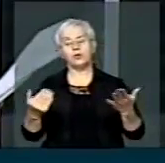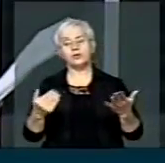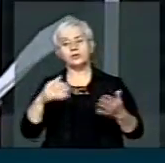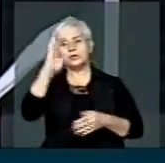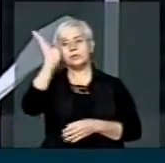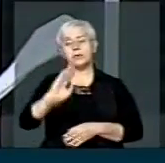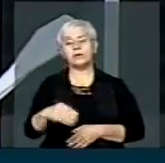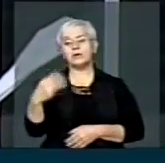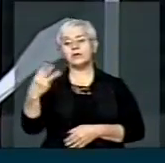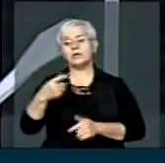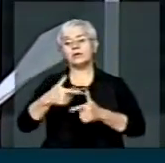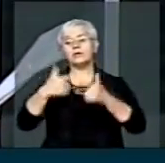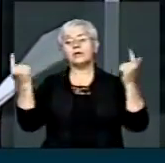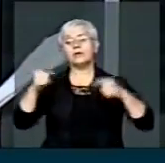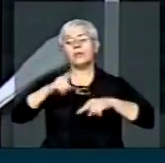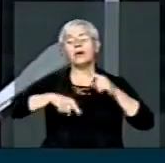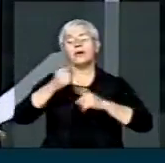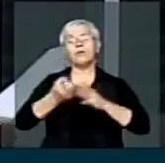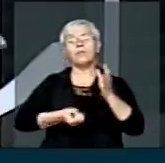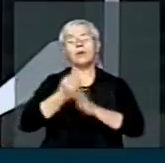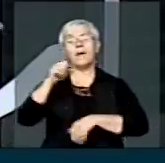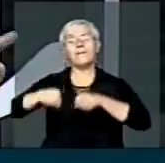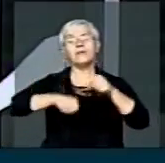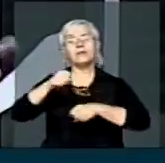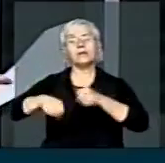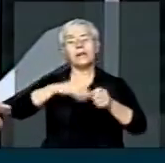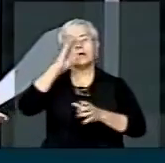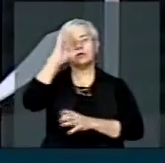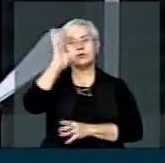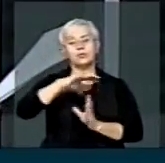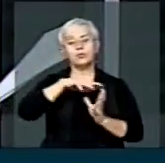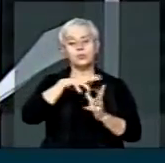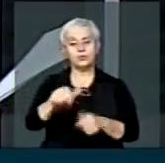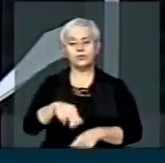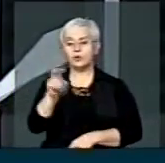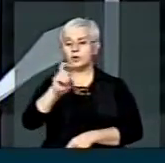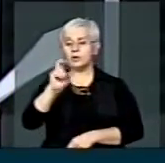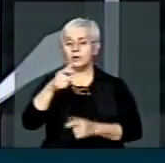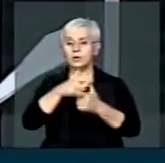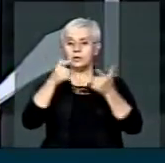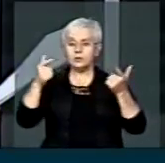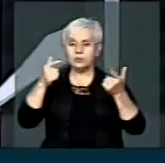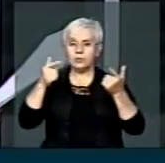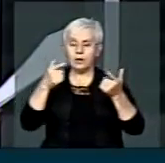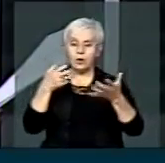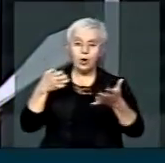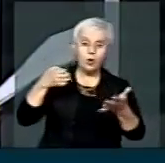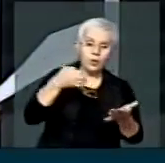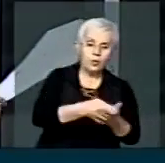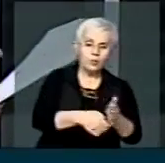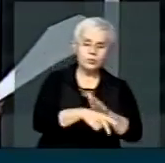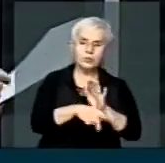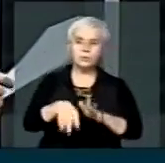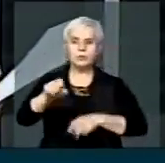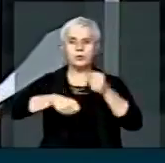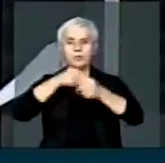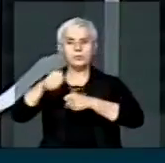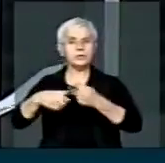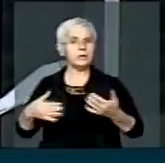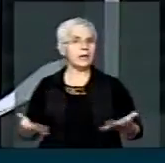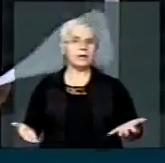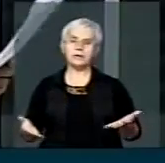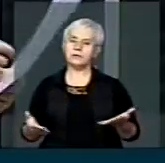produtor de bicicletas do mundo, senhor presidente. É o quinto maior consumidor de bicicletas. No